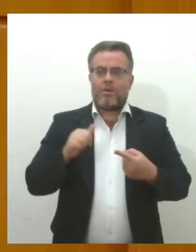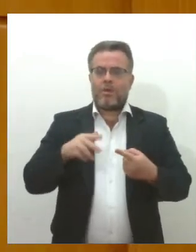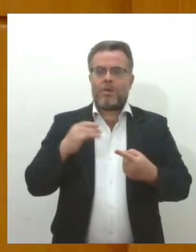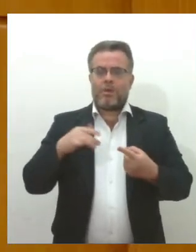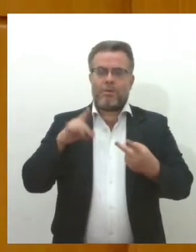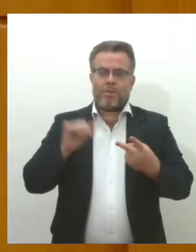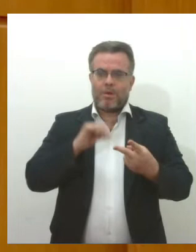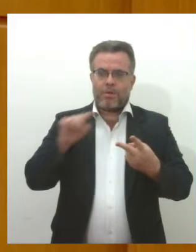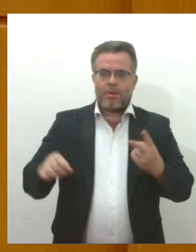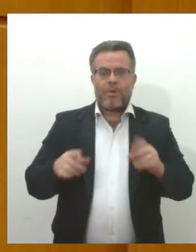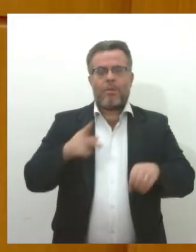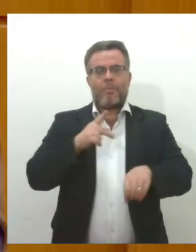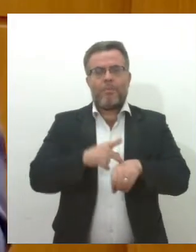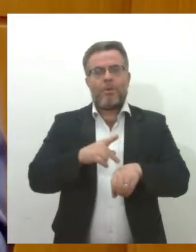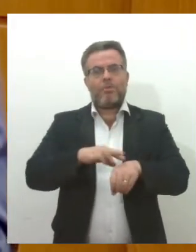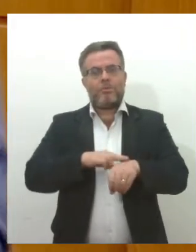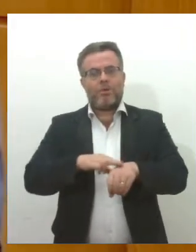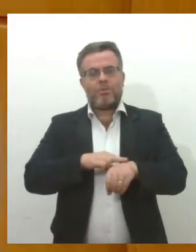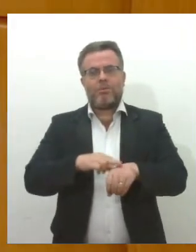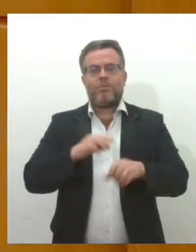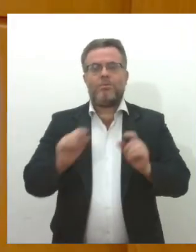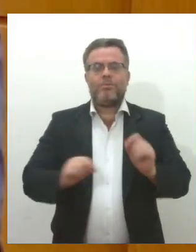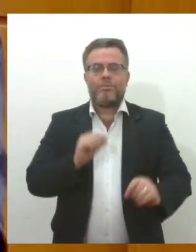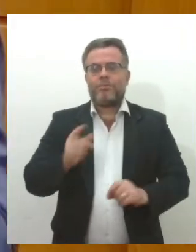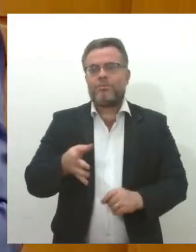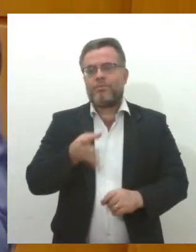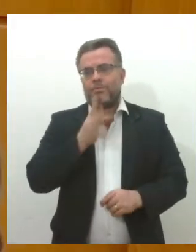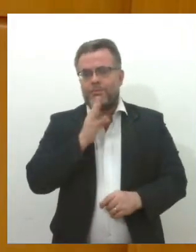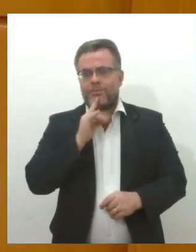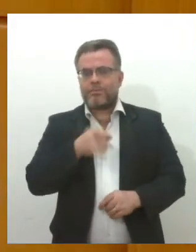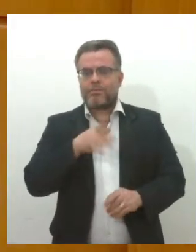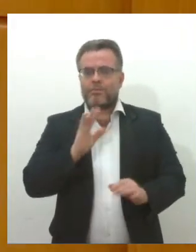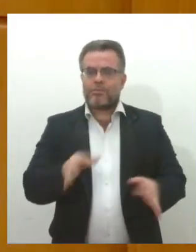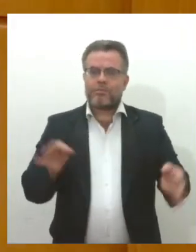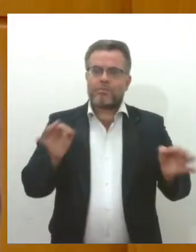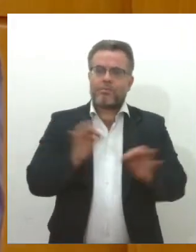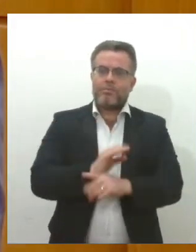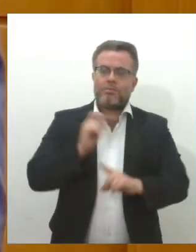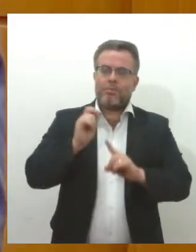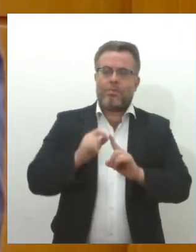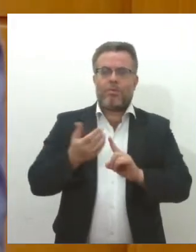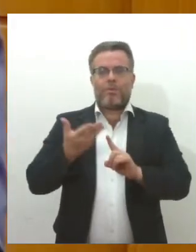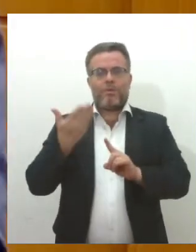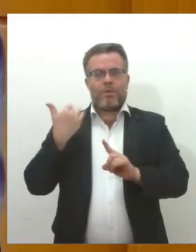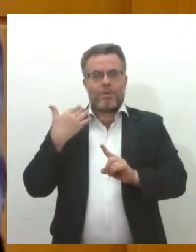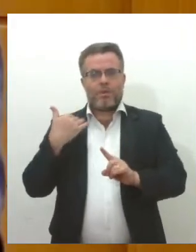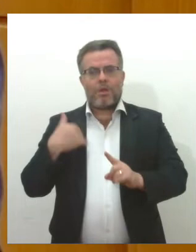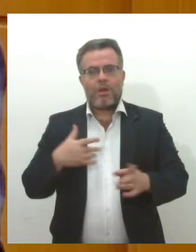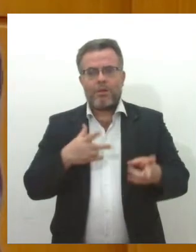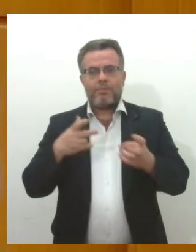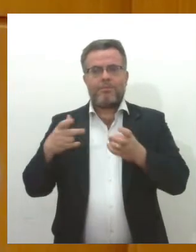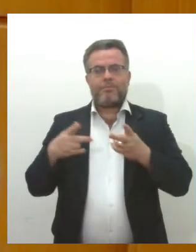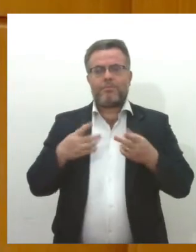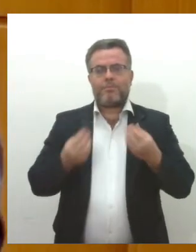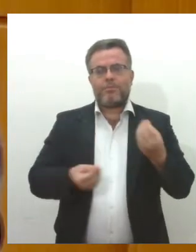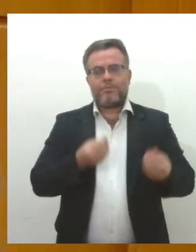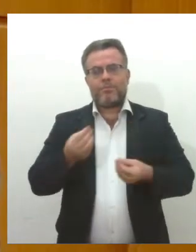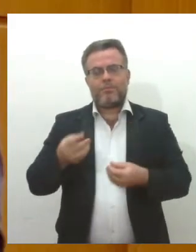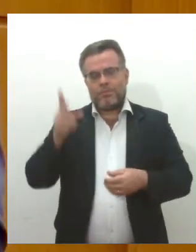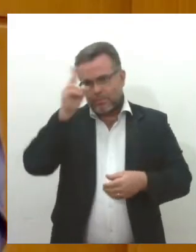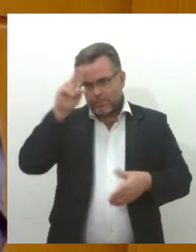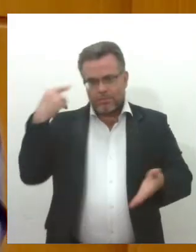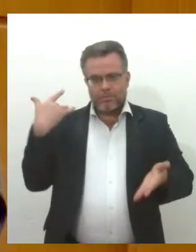e poço redondo conheci a ele Alguns alguns meses atrás senhor presidente eu achei interessante a história de vida de